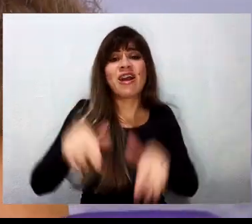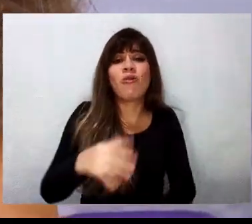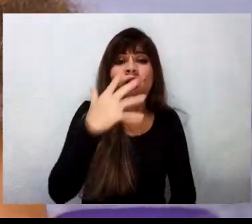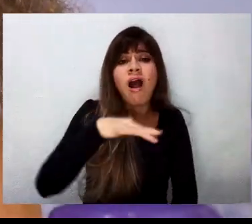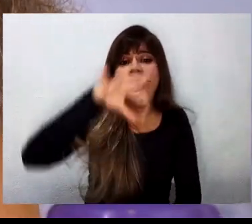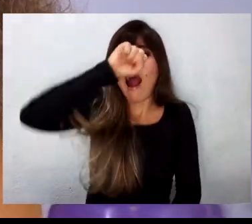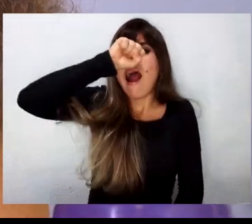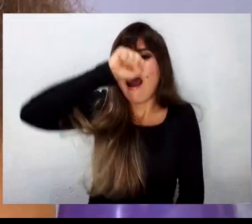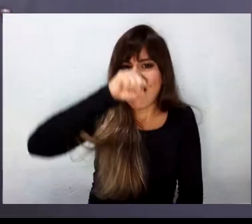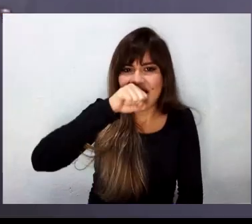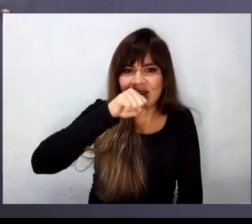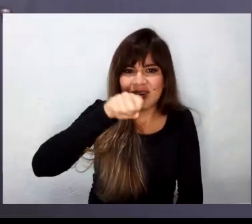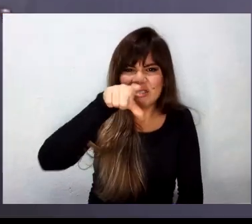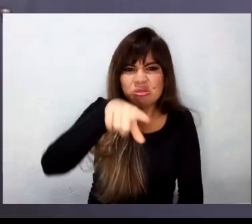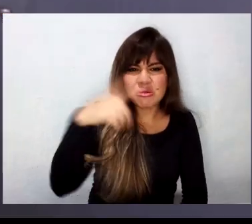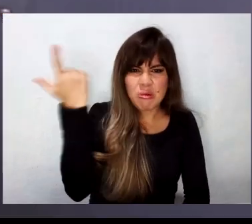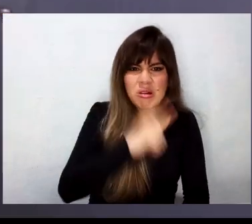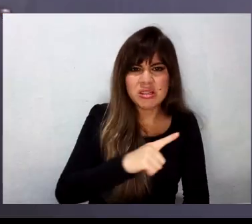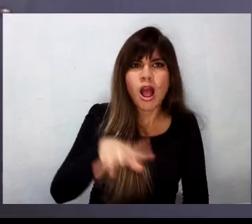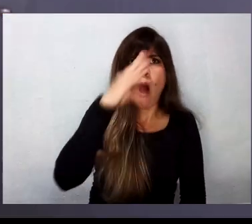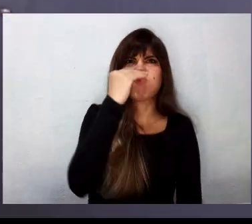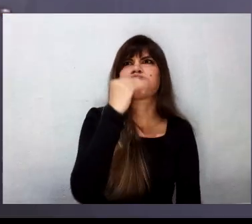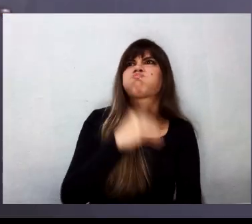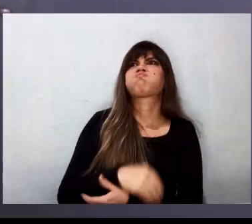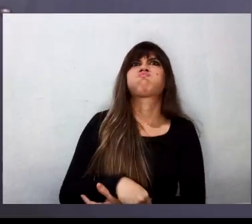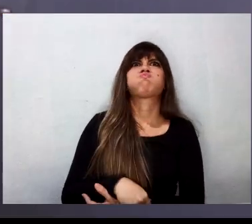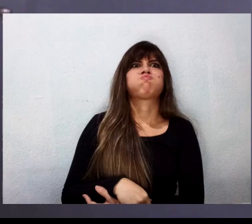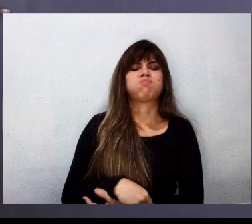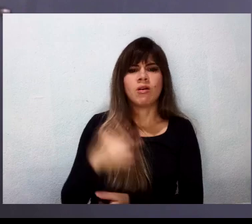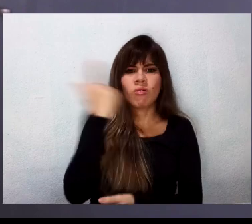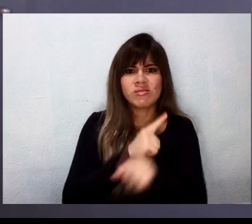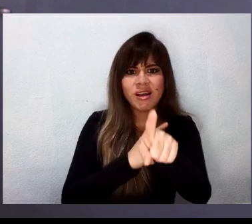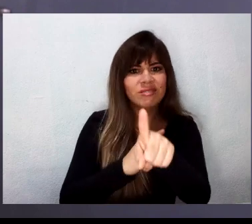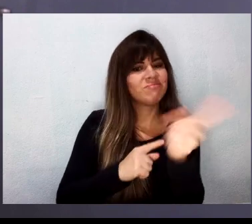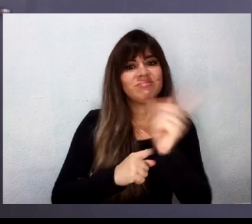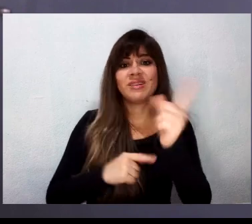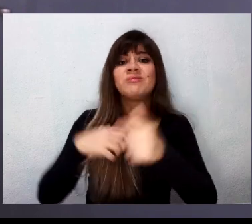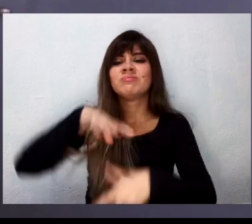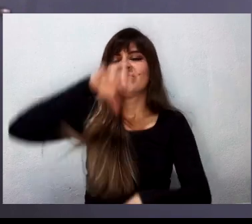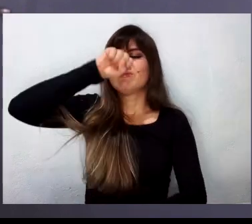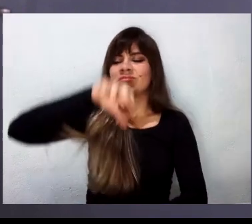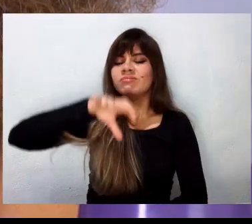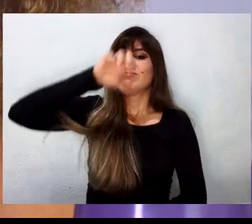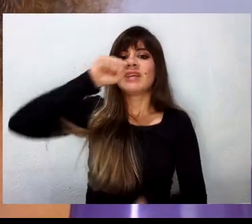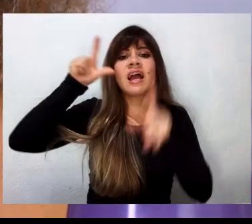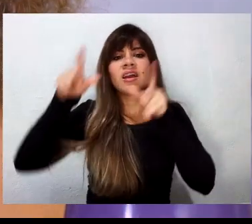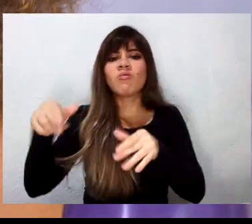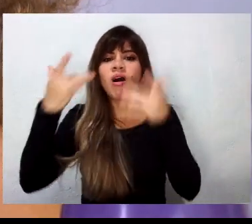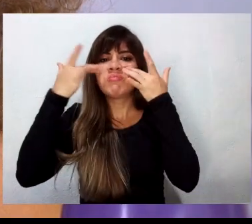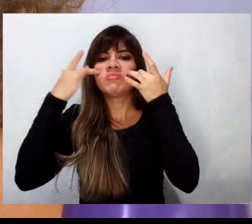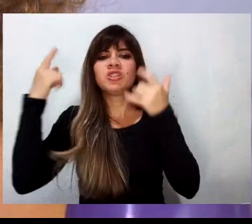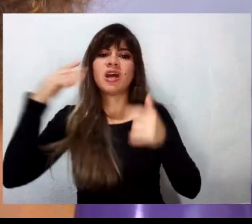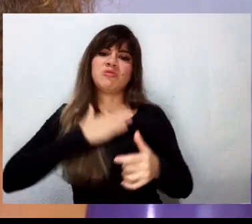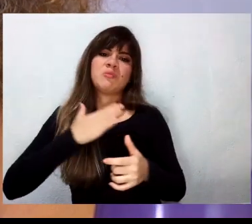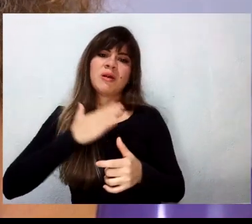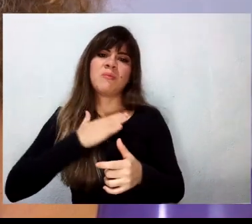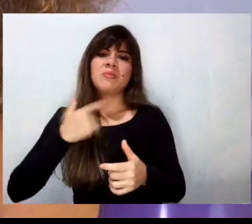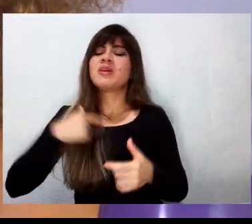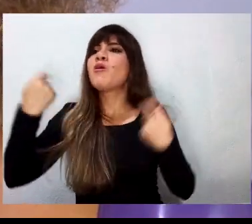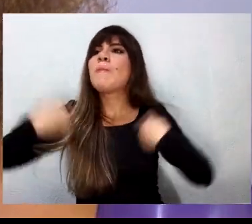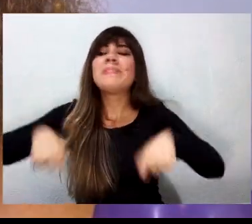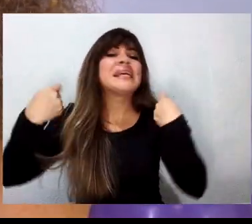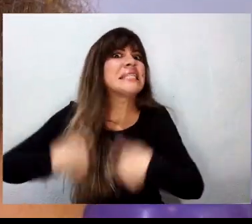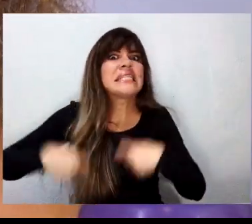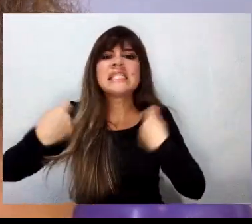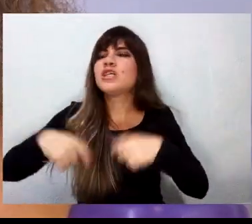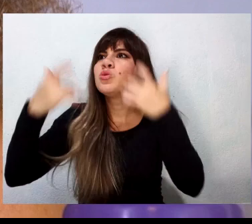viver sem o ar. A minha vida toda foi dedicada ao teatro, né? Tudo que eu faço, né? Então, viver de arte é isso. Para mim, é uma coisa